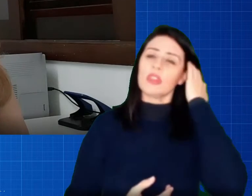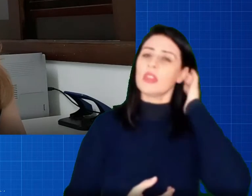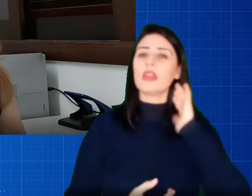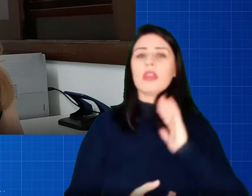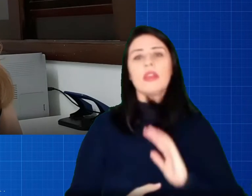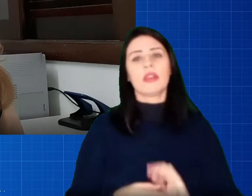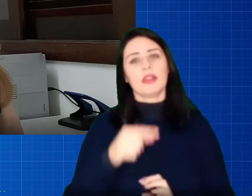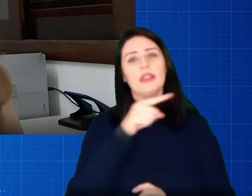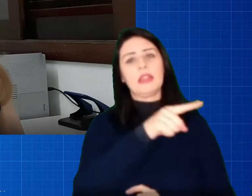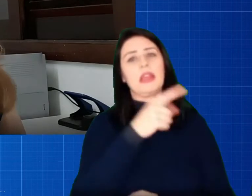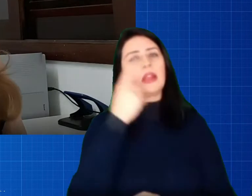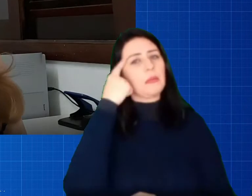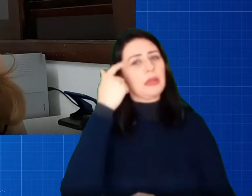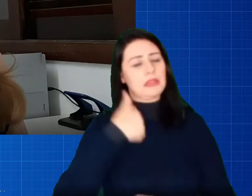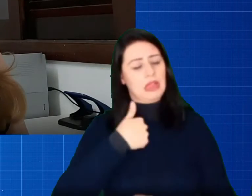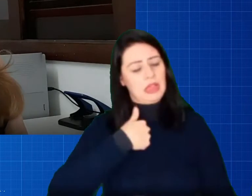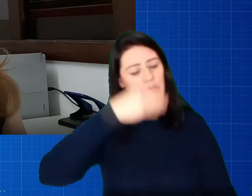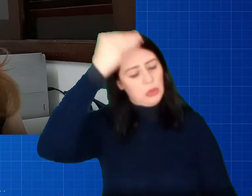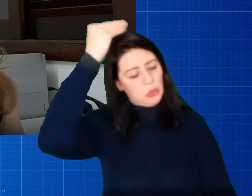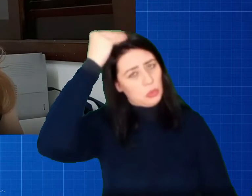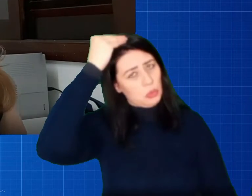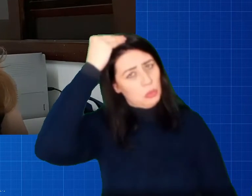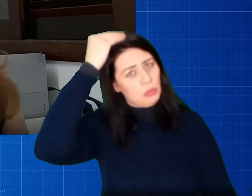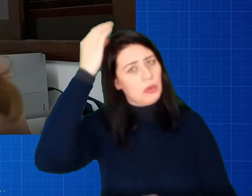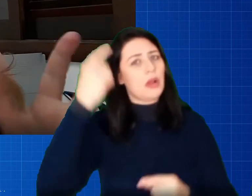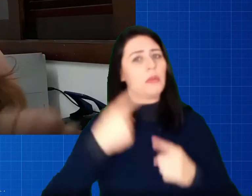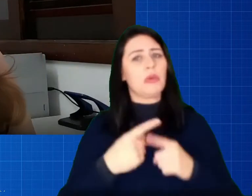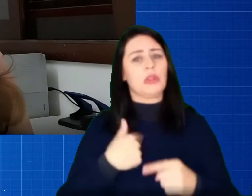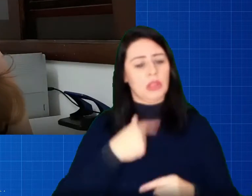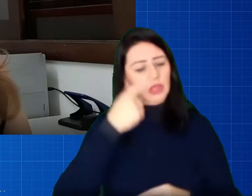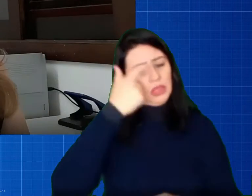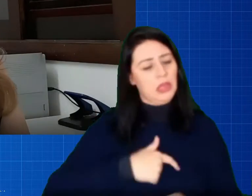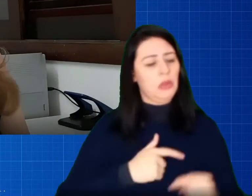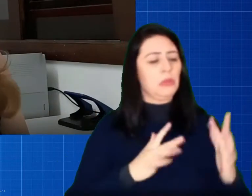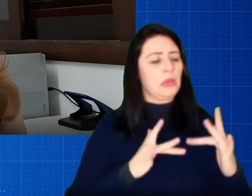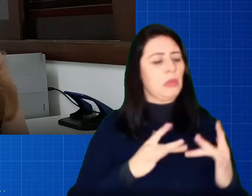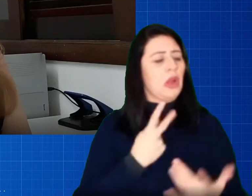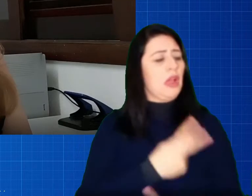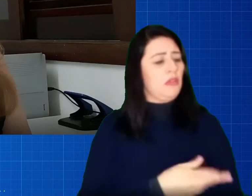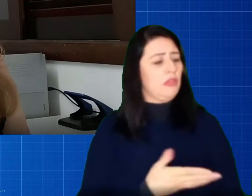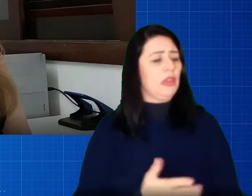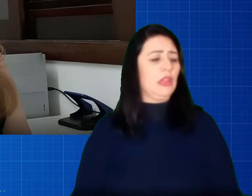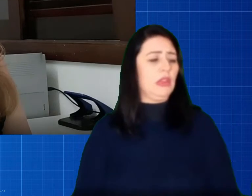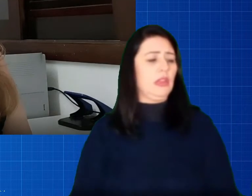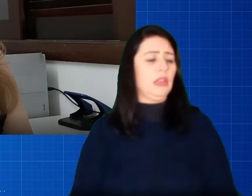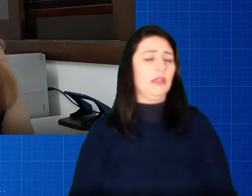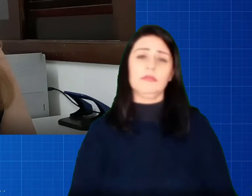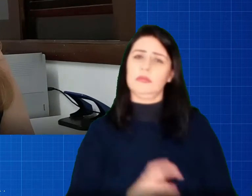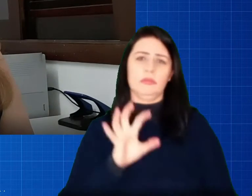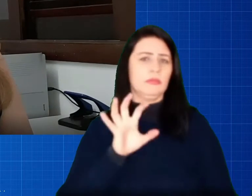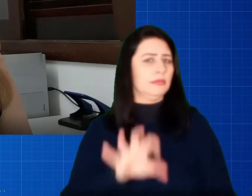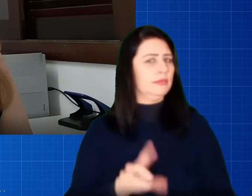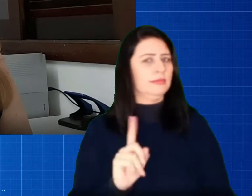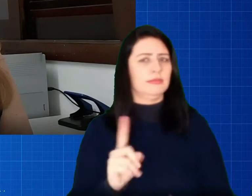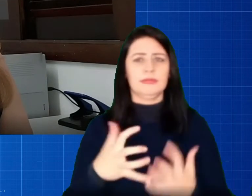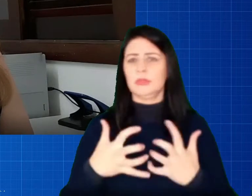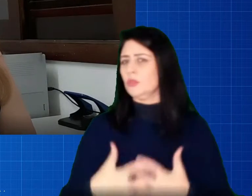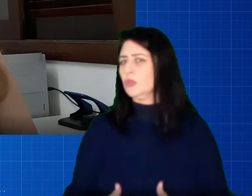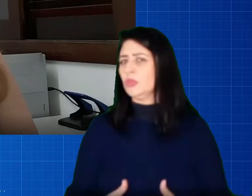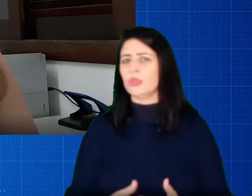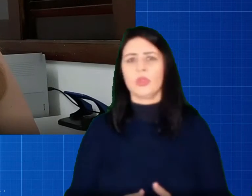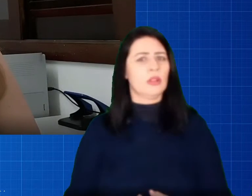que eu, né, eu sou a culpada porque eu namorava o cara. E não é bem assim que funciona. É,